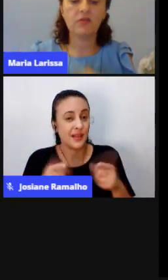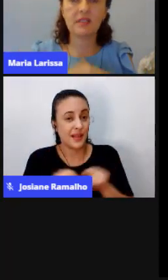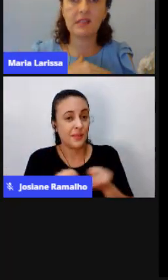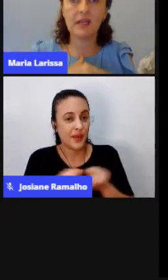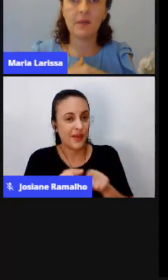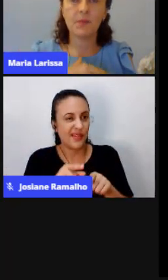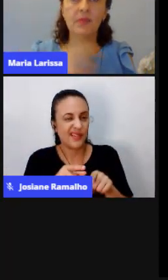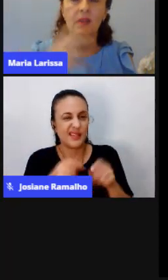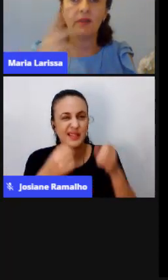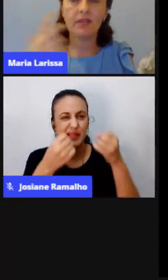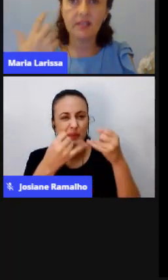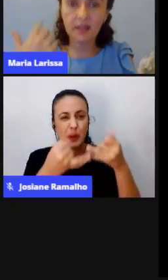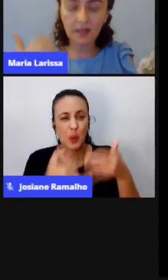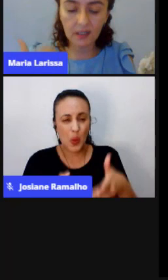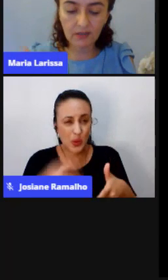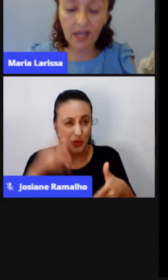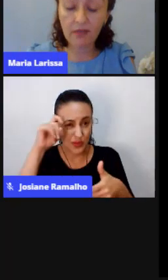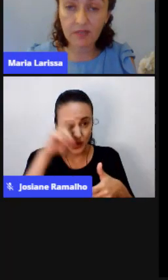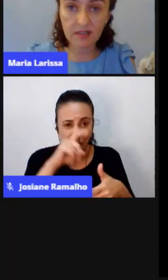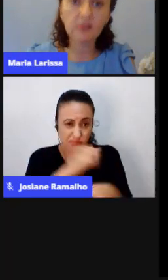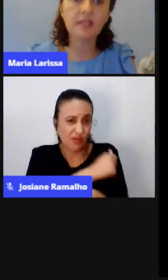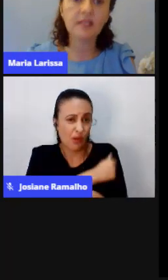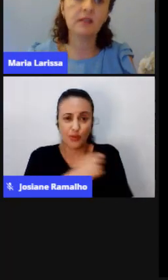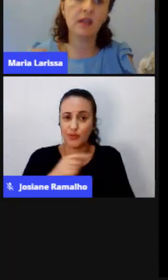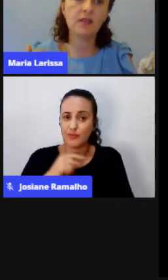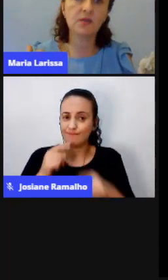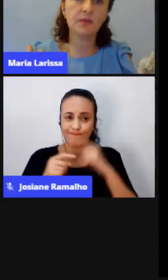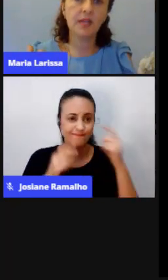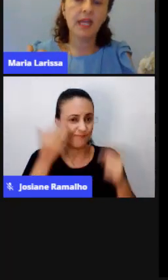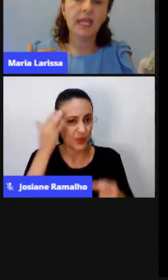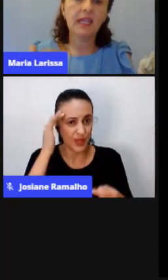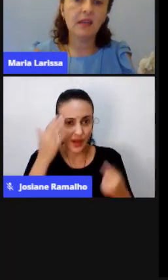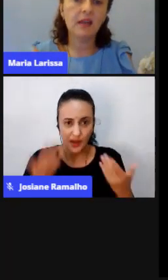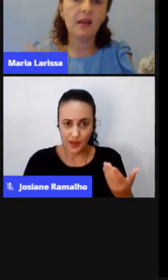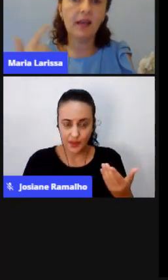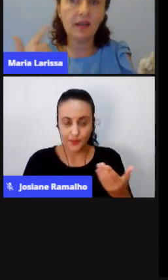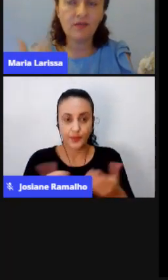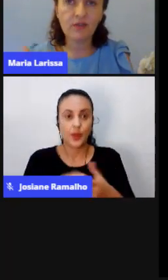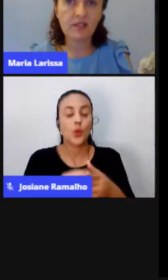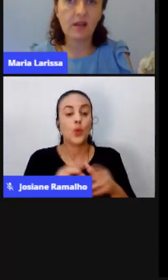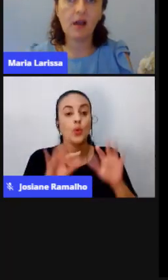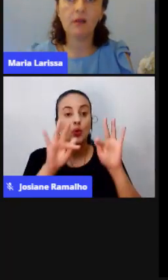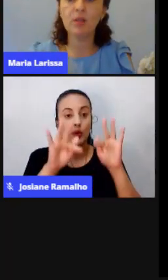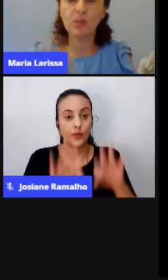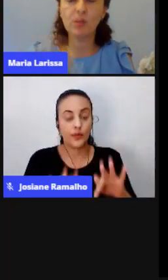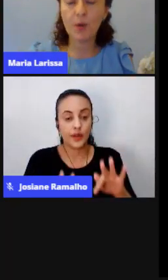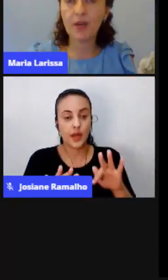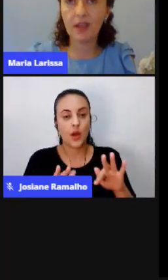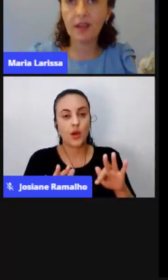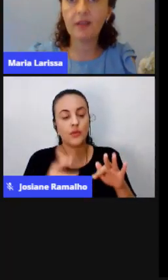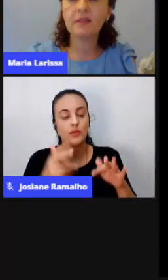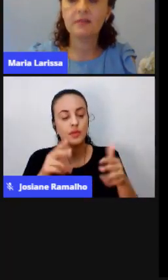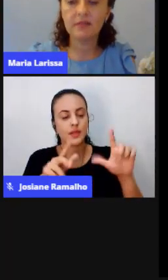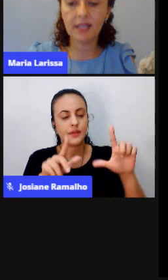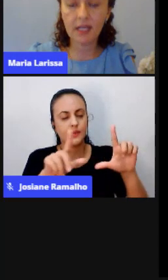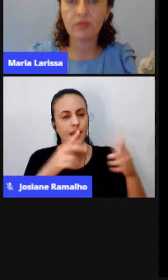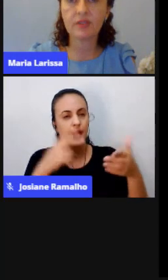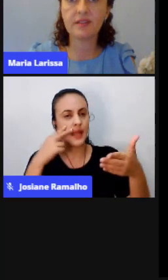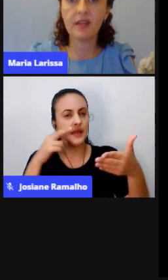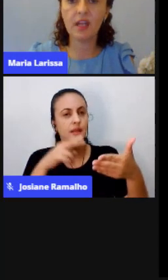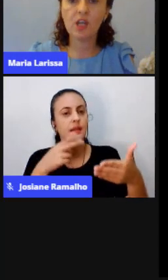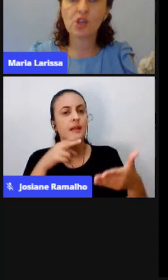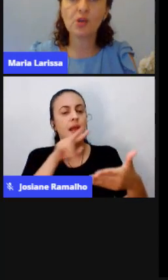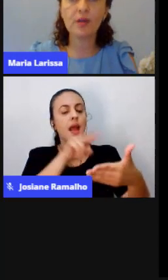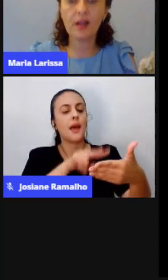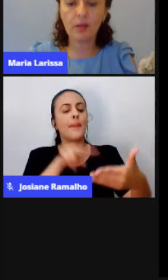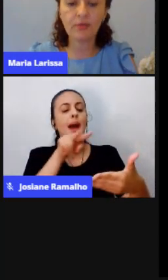final, você fazer a revisão desse texto e ler em voz alta, pedir para alguém ler